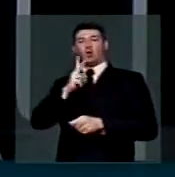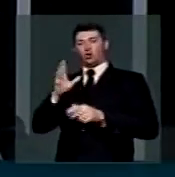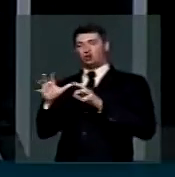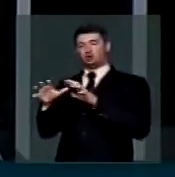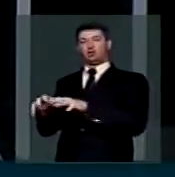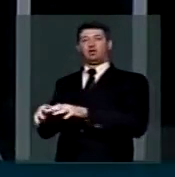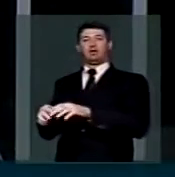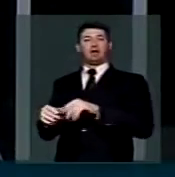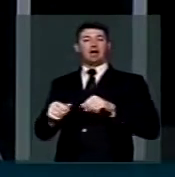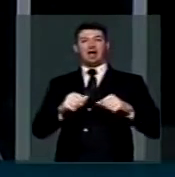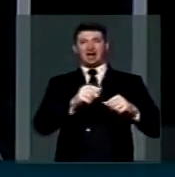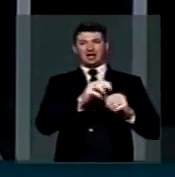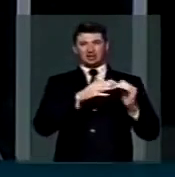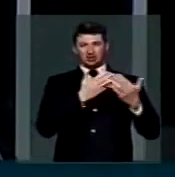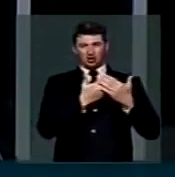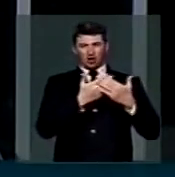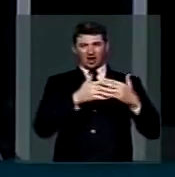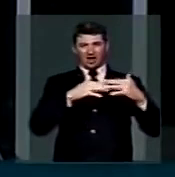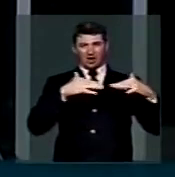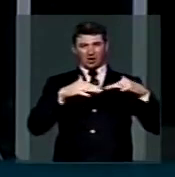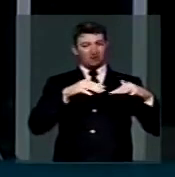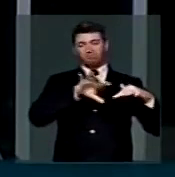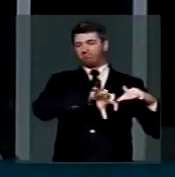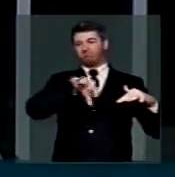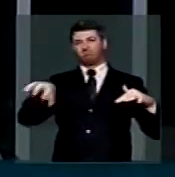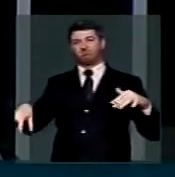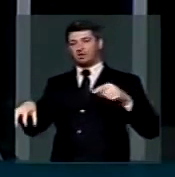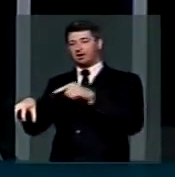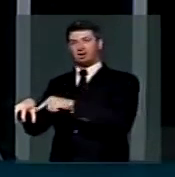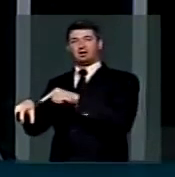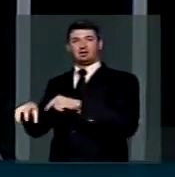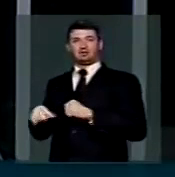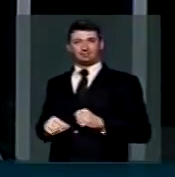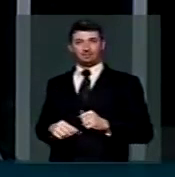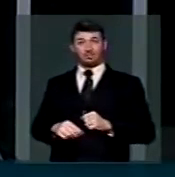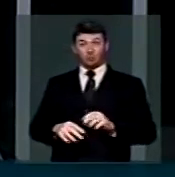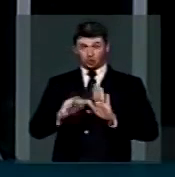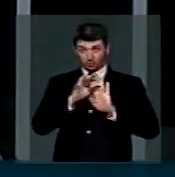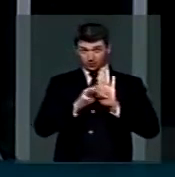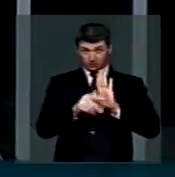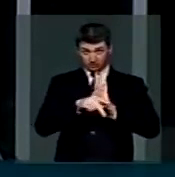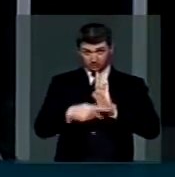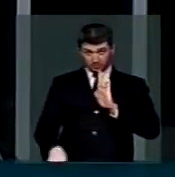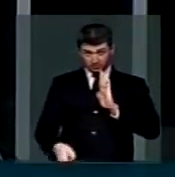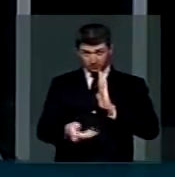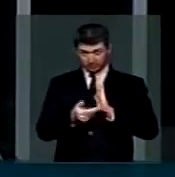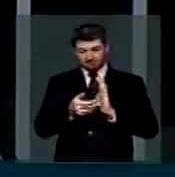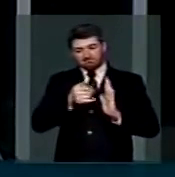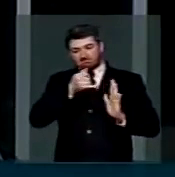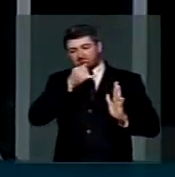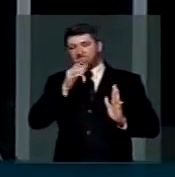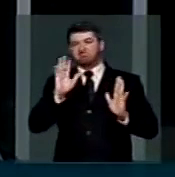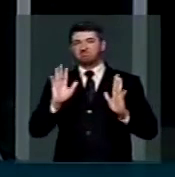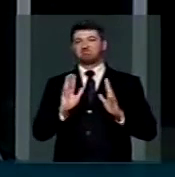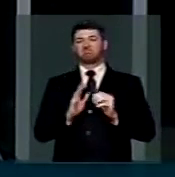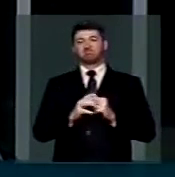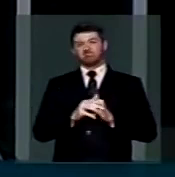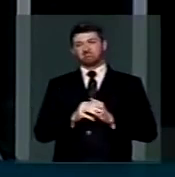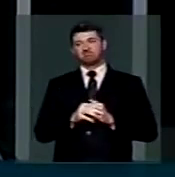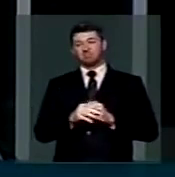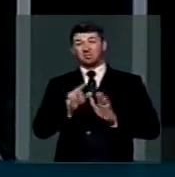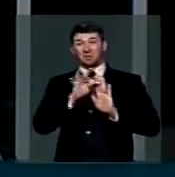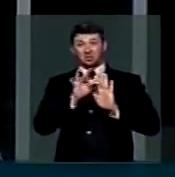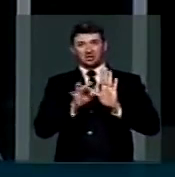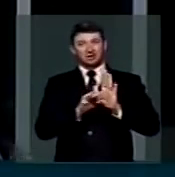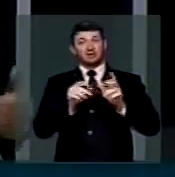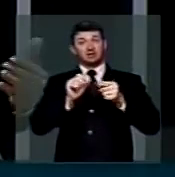do ensino regular. O texto que foi aprovado na Câmara dos Deputados, infelizmente, senhor presidente, é um texto